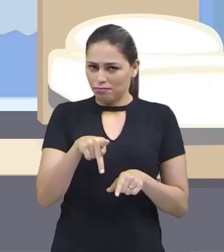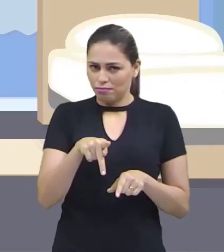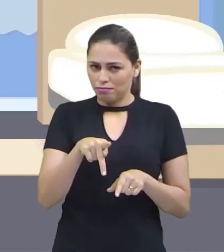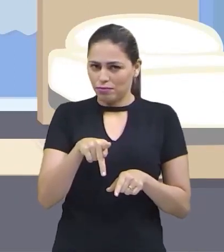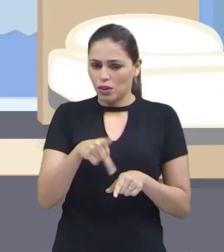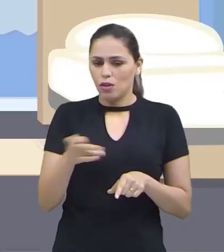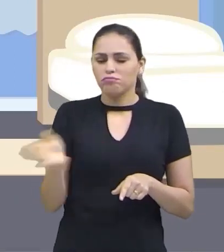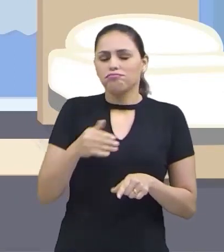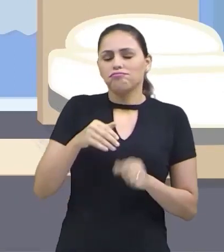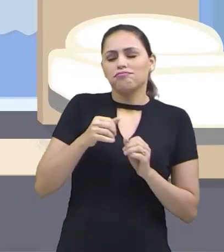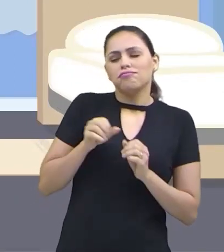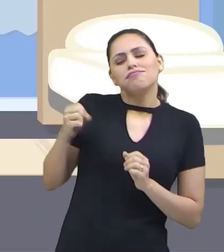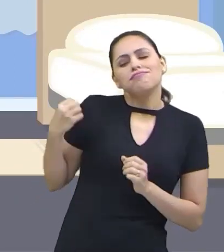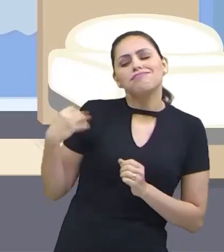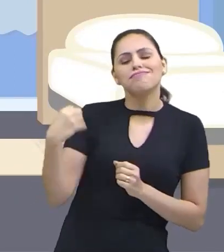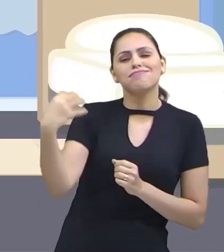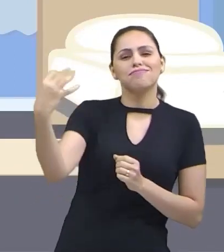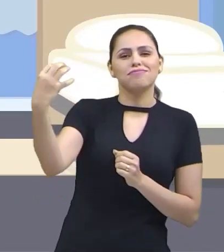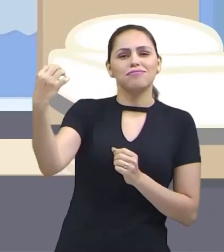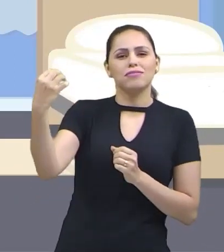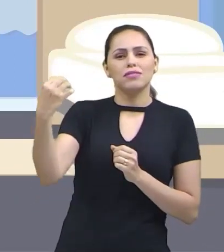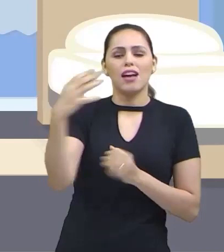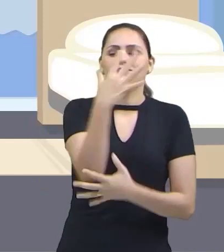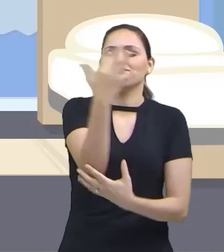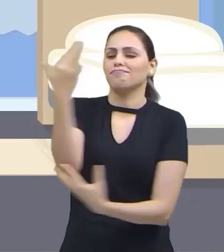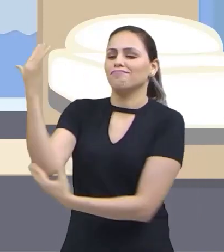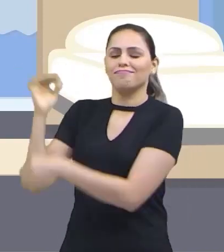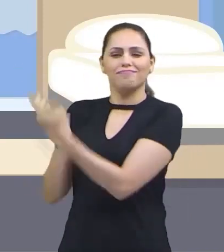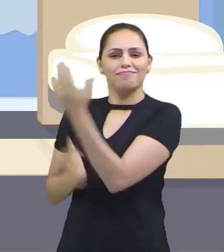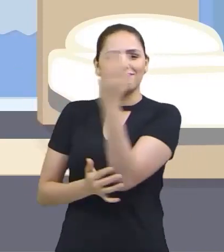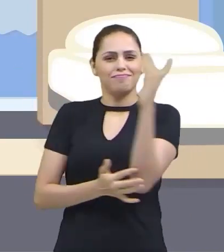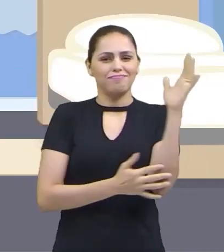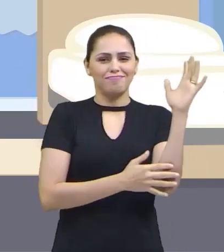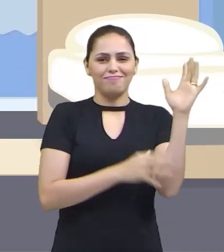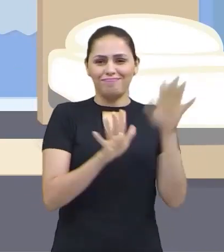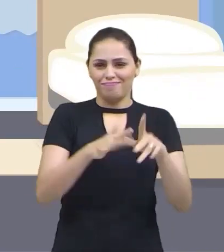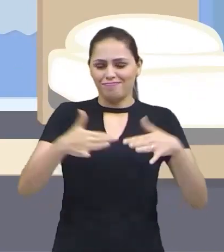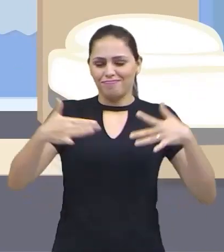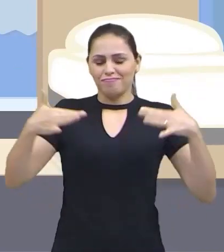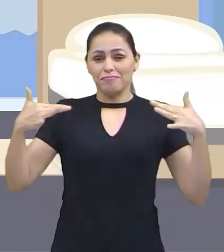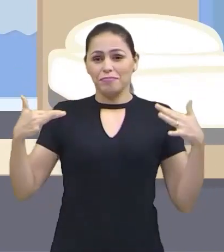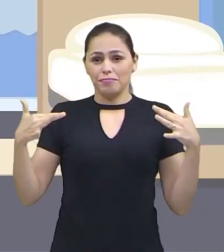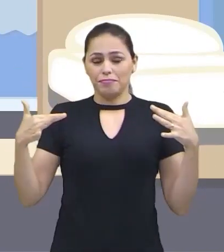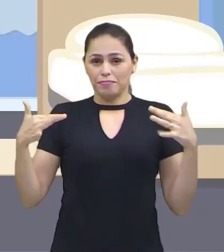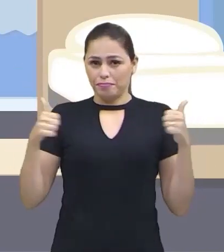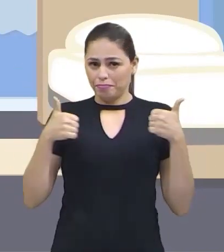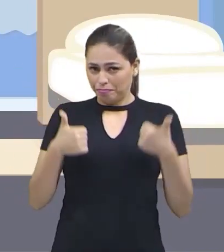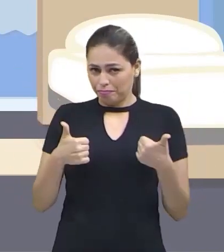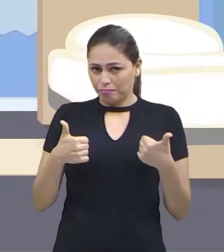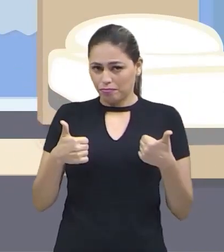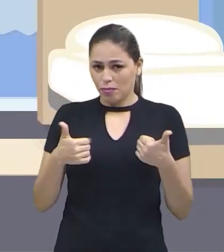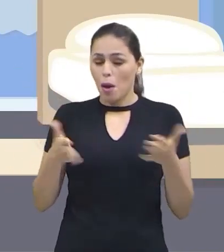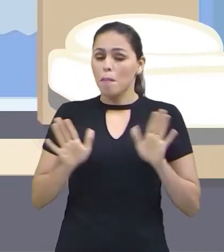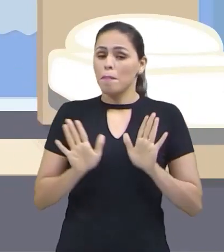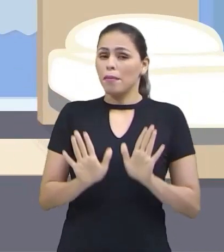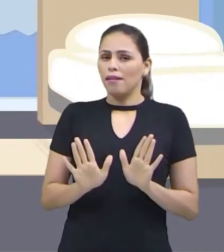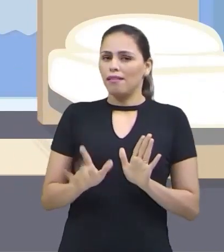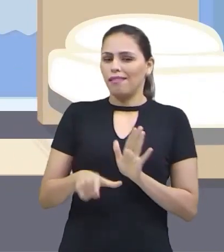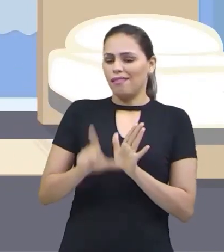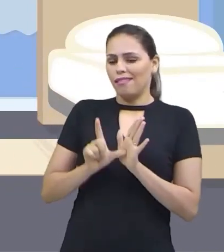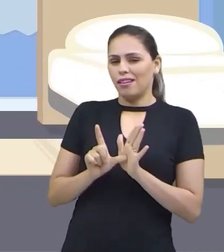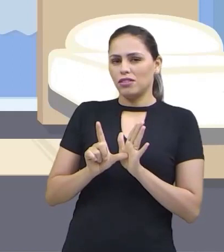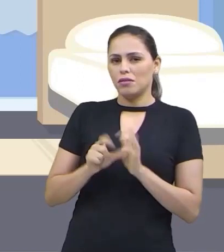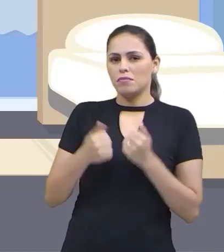vão viajar comigo numa grande floresta encantada. Combinado? Mas antes a gente vai fazer algumas coisinhas que a gente tem